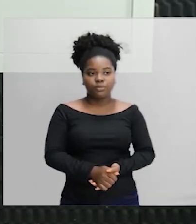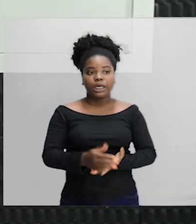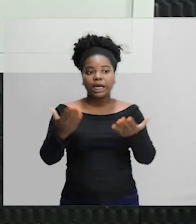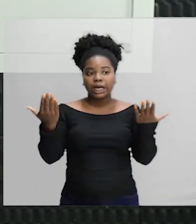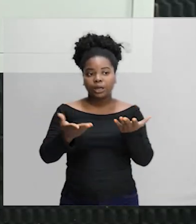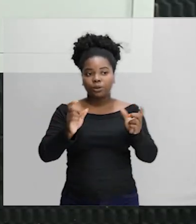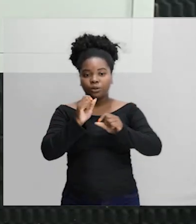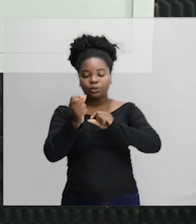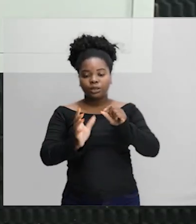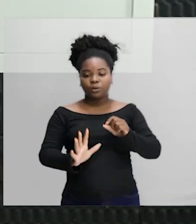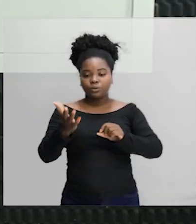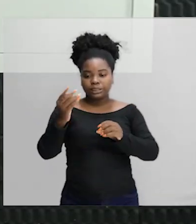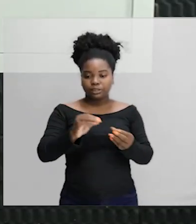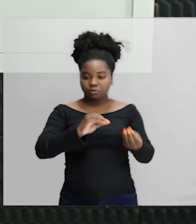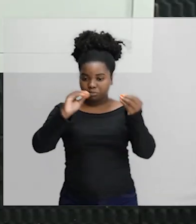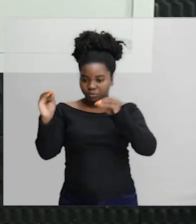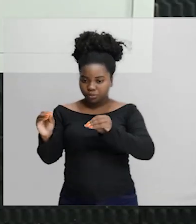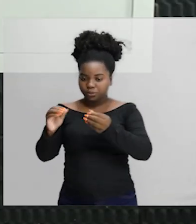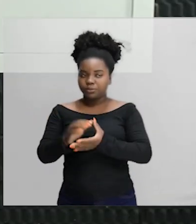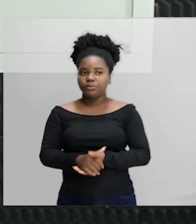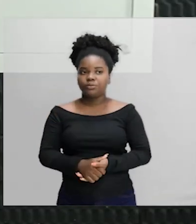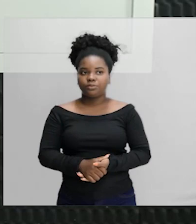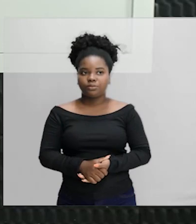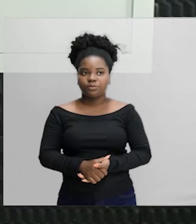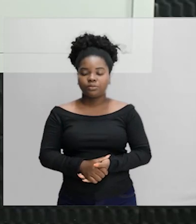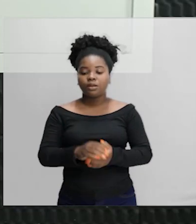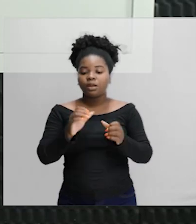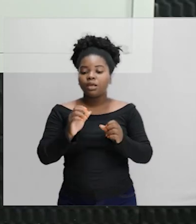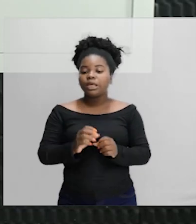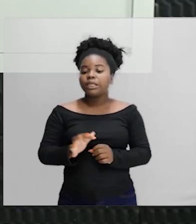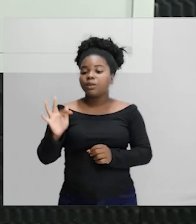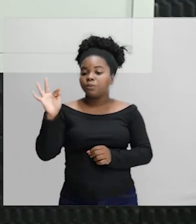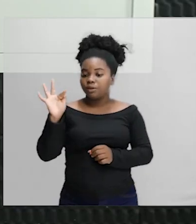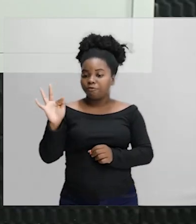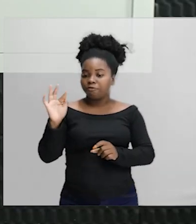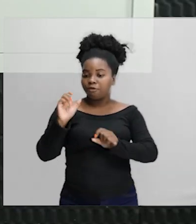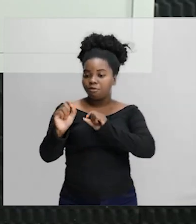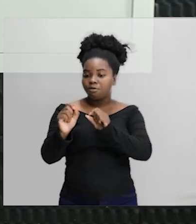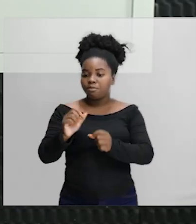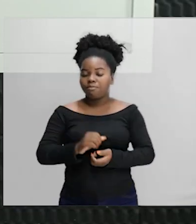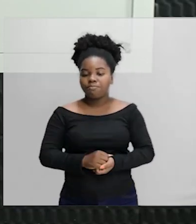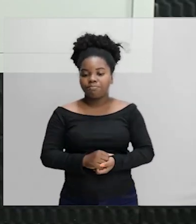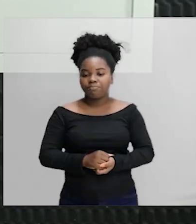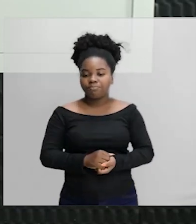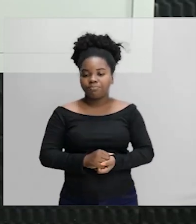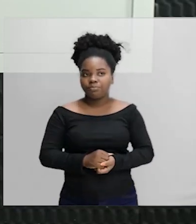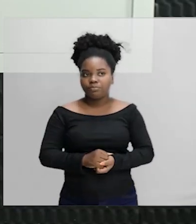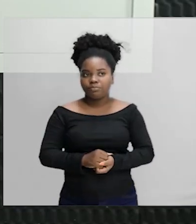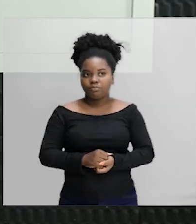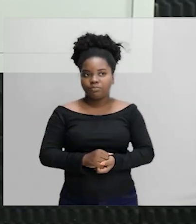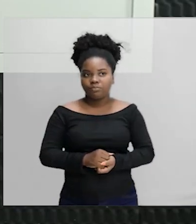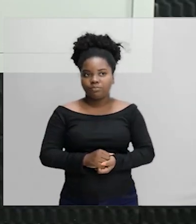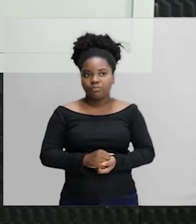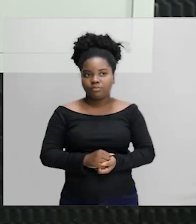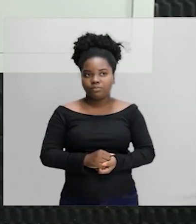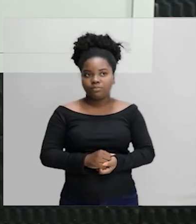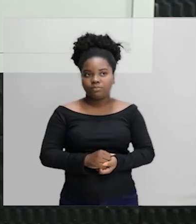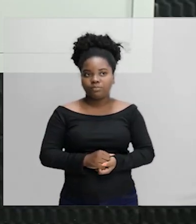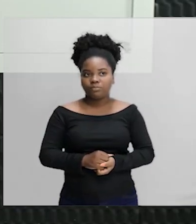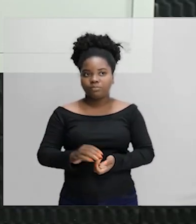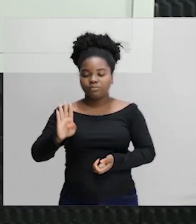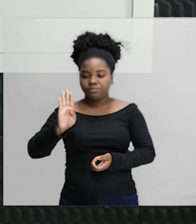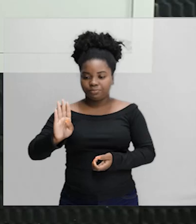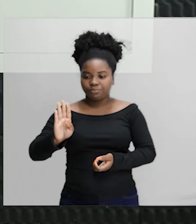Ok? Então vou trazer para cá. Então a força, ela vai ser